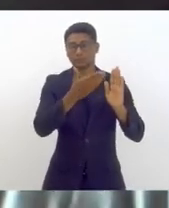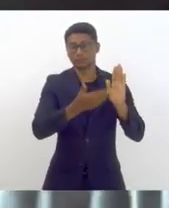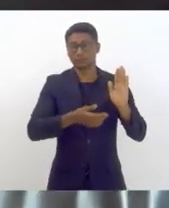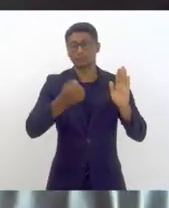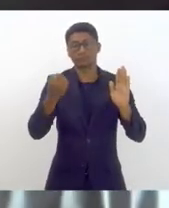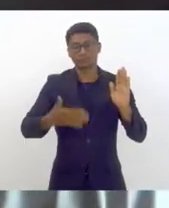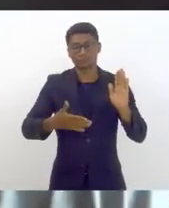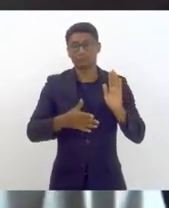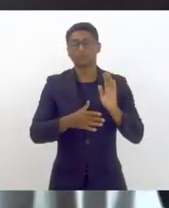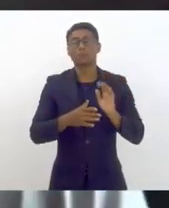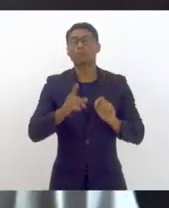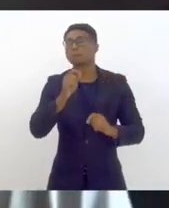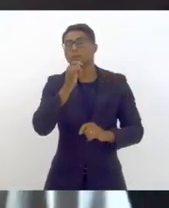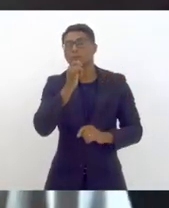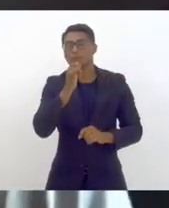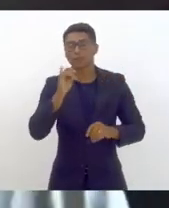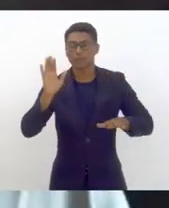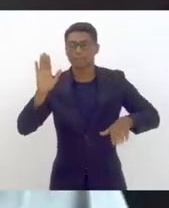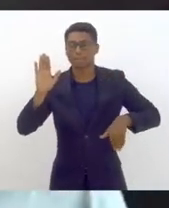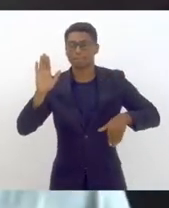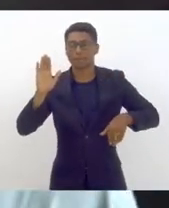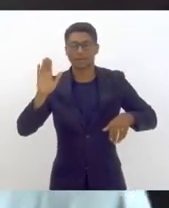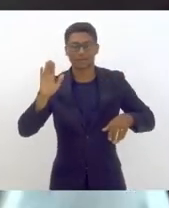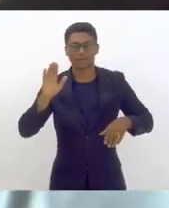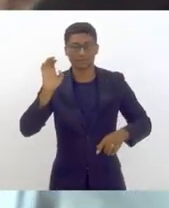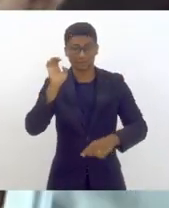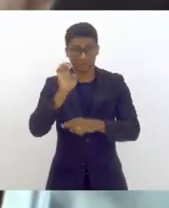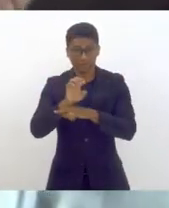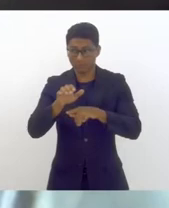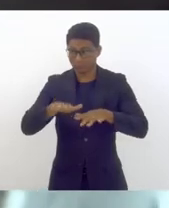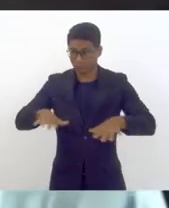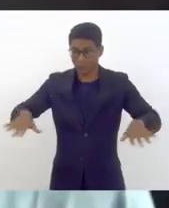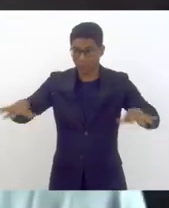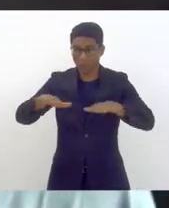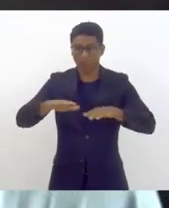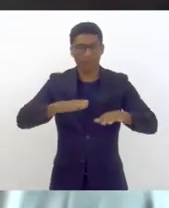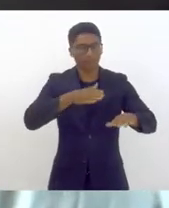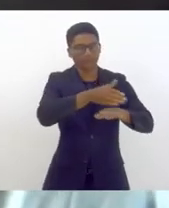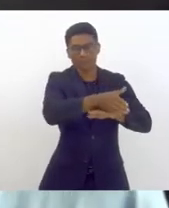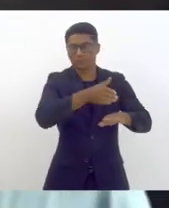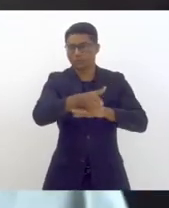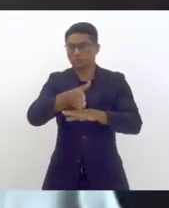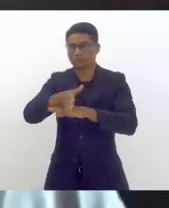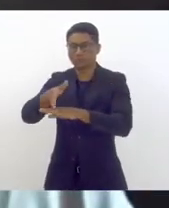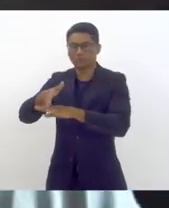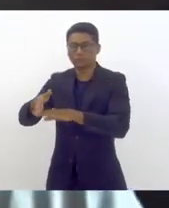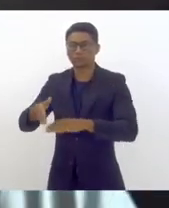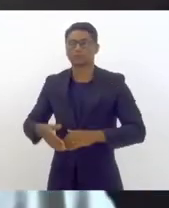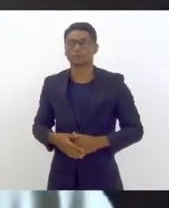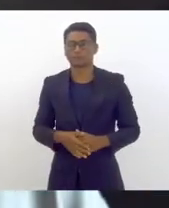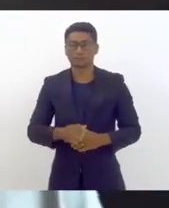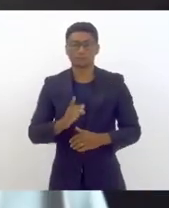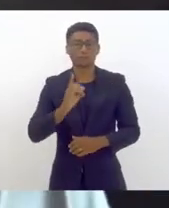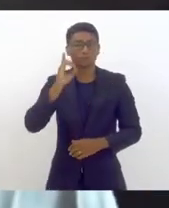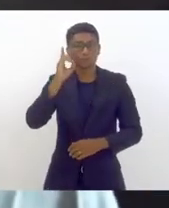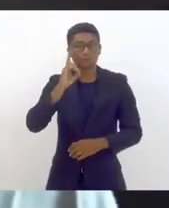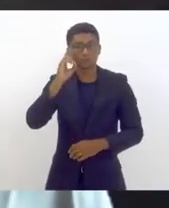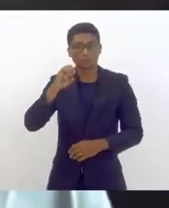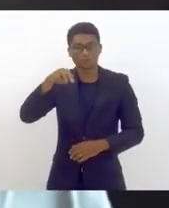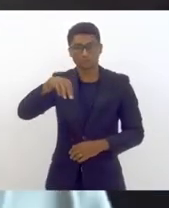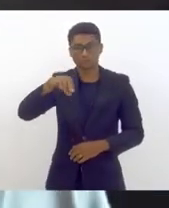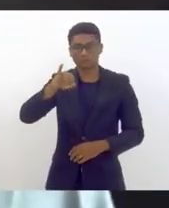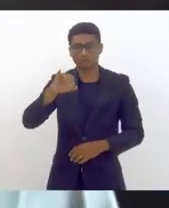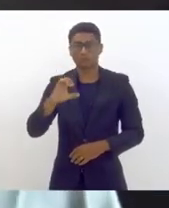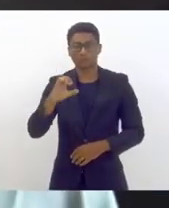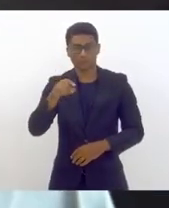acesso às praias de todo o Estado. Eu me lembro muito bem que foi um dispositivo pelo qual batalhou o deputado Carlos Mink e conseguiu